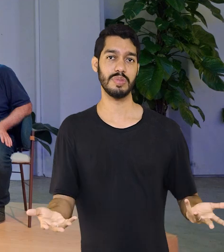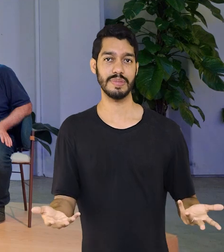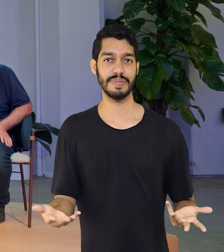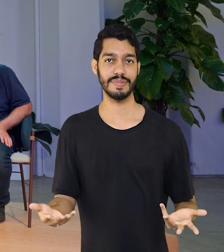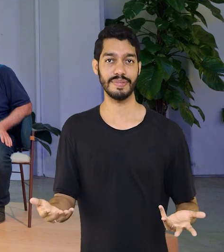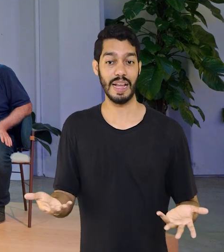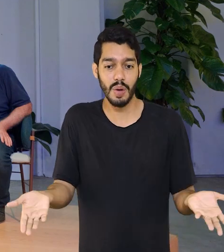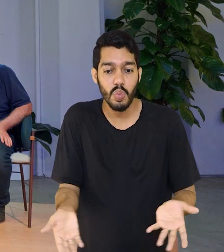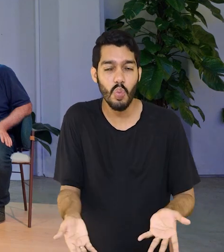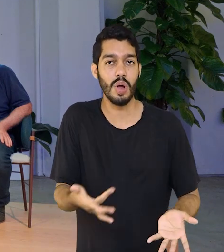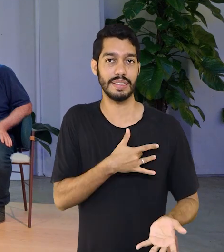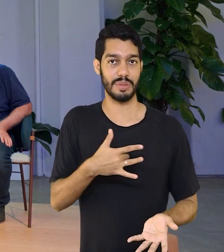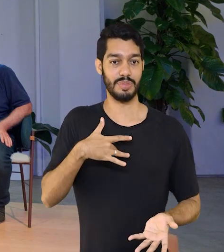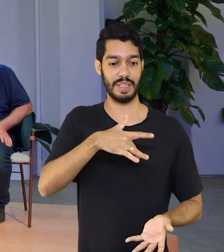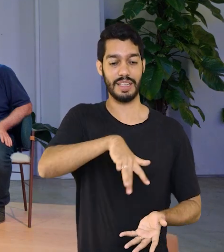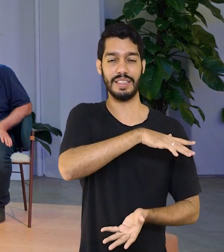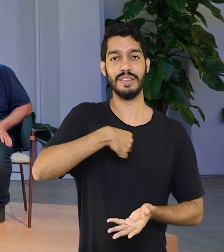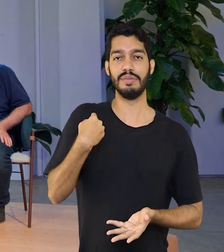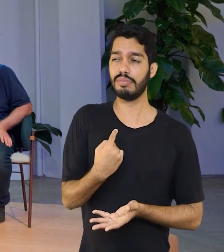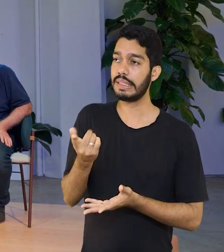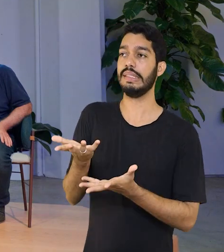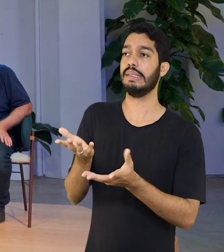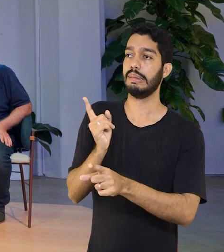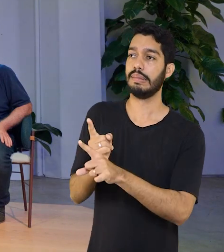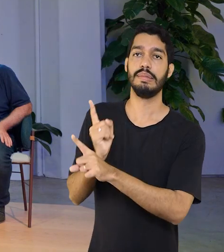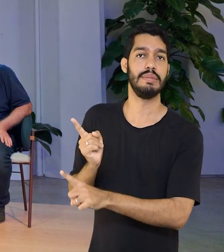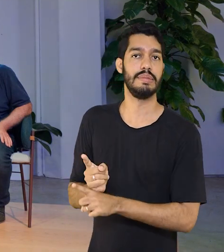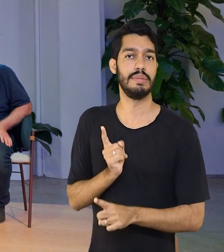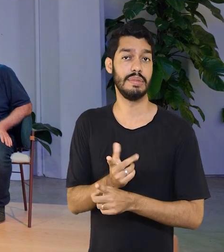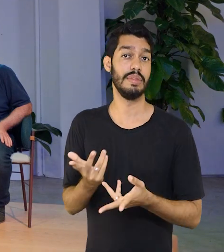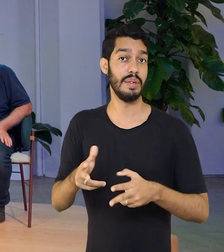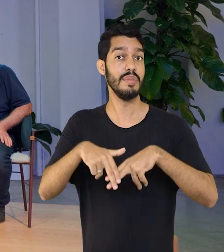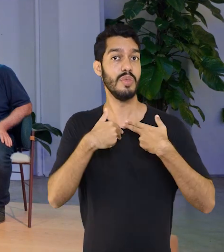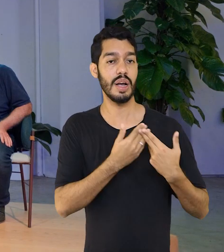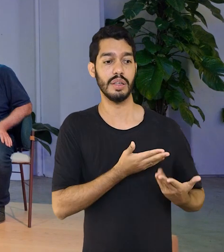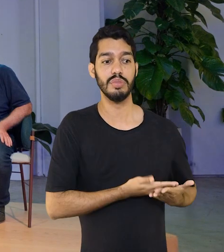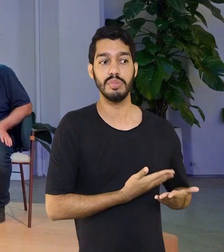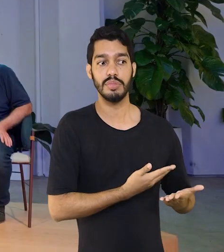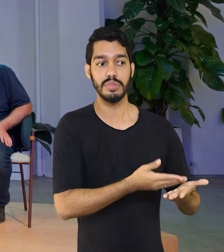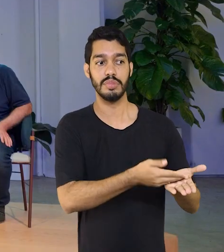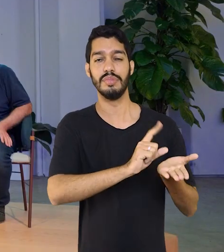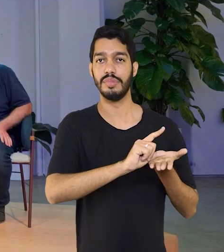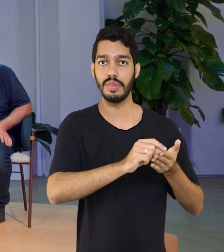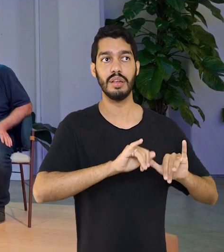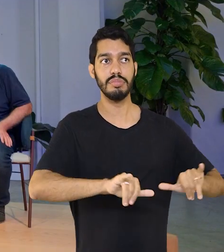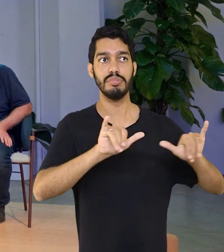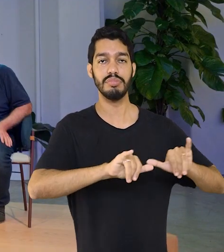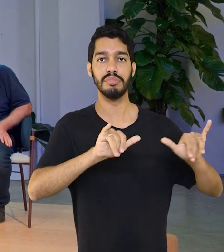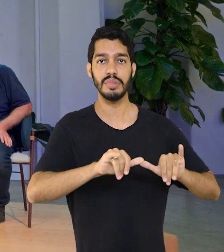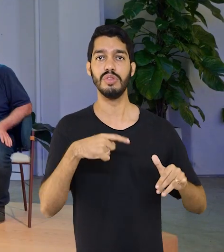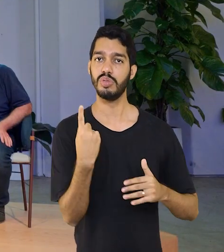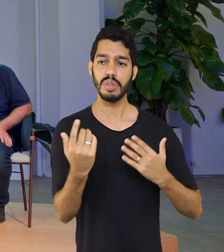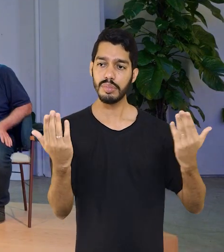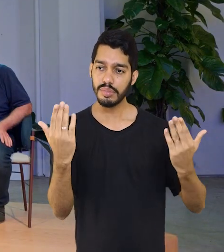problema está chegando na saúde agora também. A gente está fazendo essas pontes, né? Muito pelos estudos que levantam as